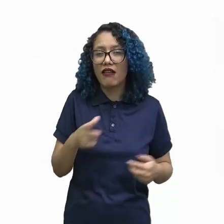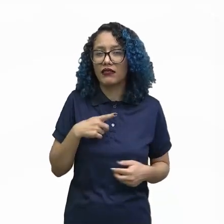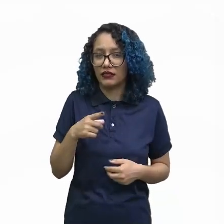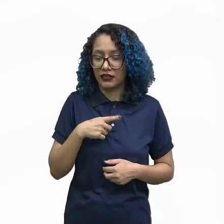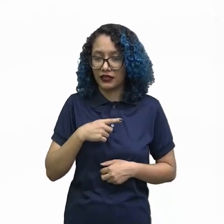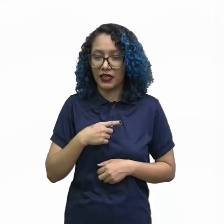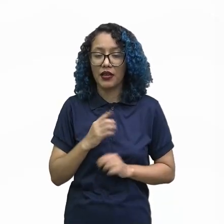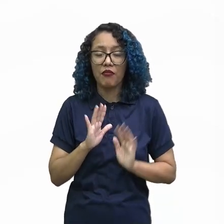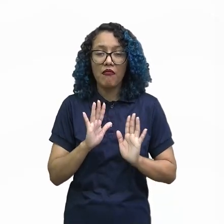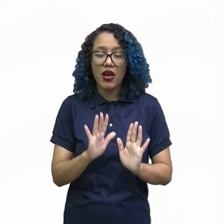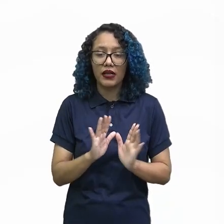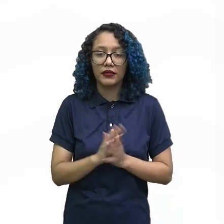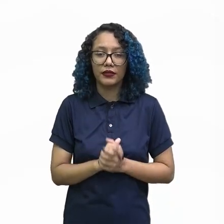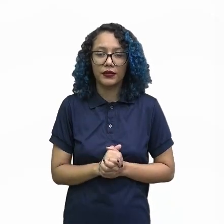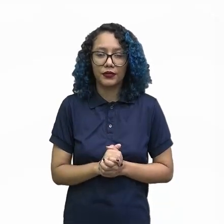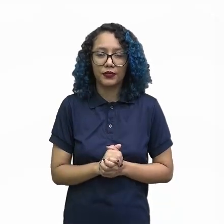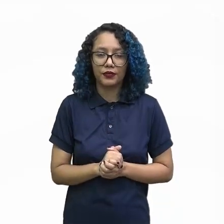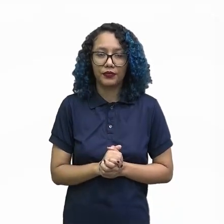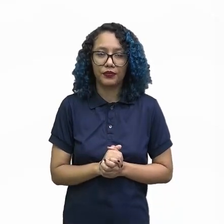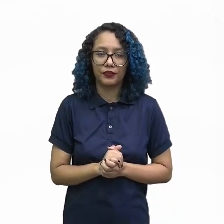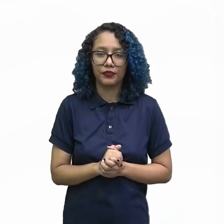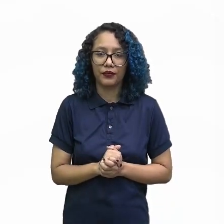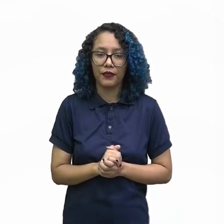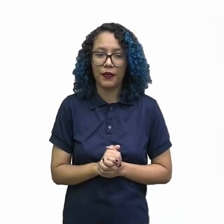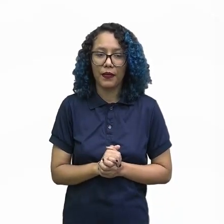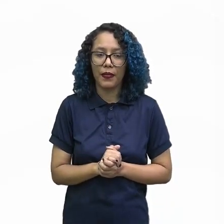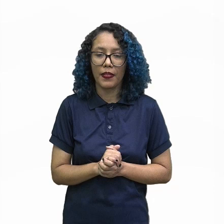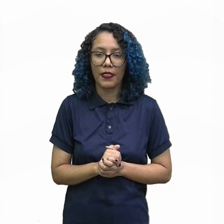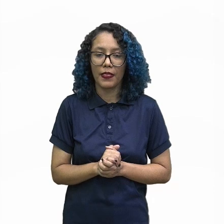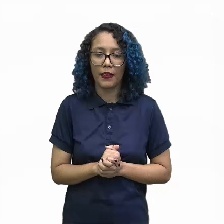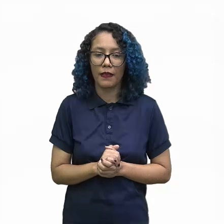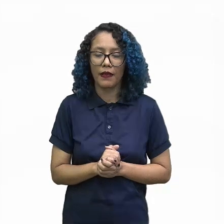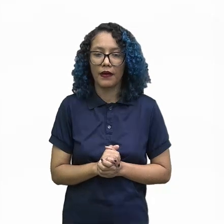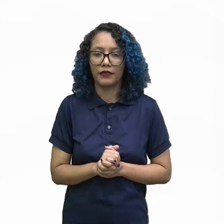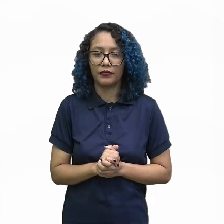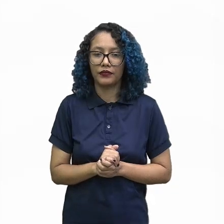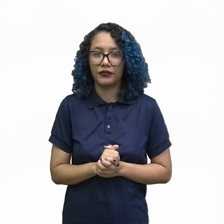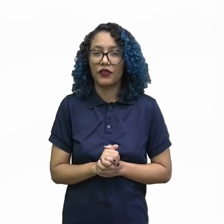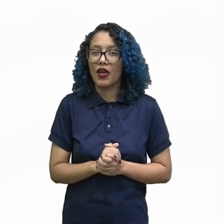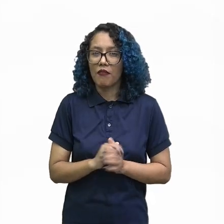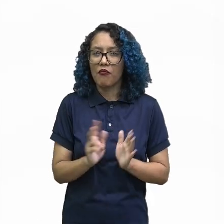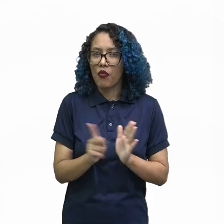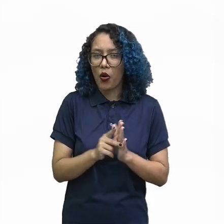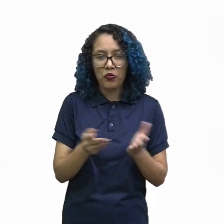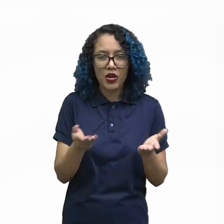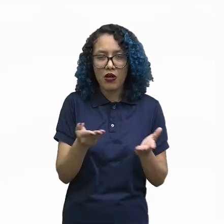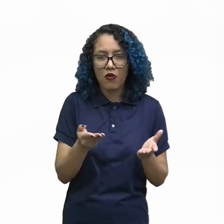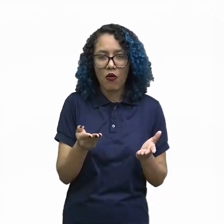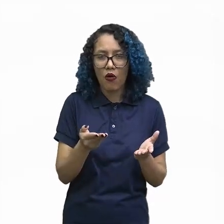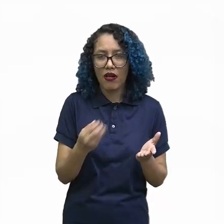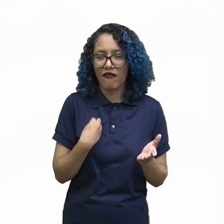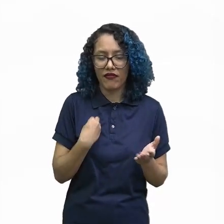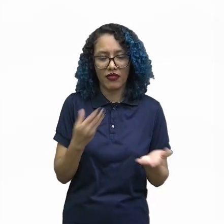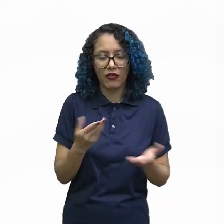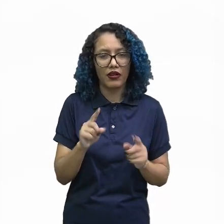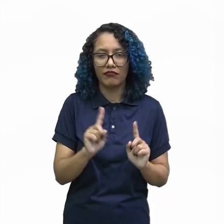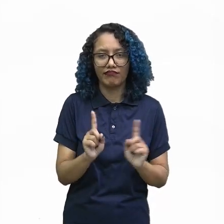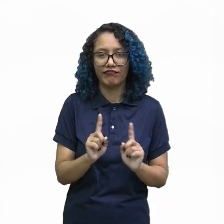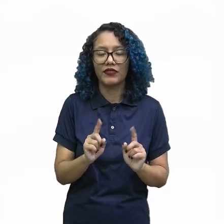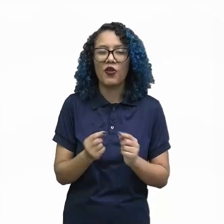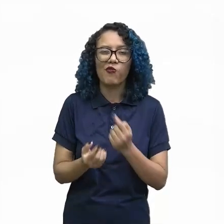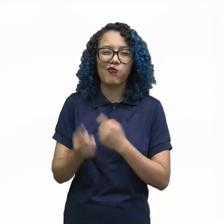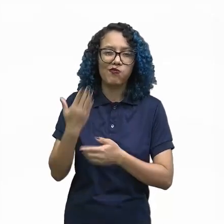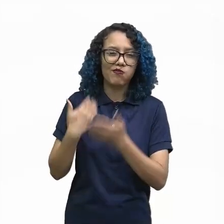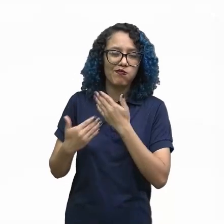infelizmente, isso não é só algo de agora. Já vem um tempo. Desde a questão da imposição midiática,